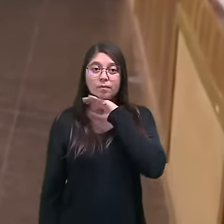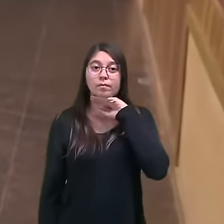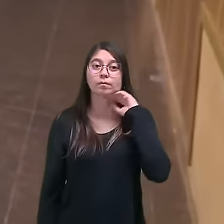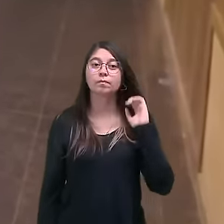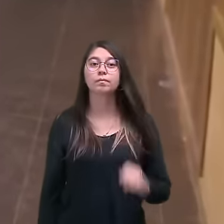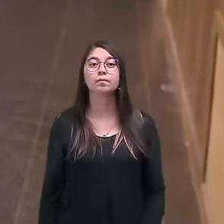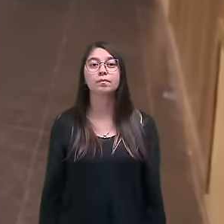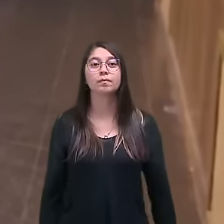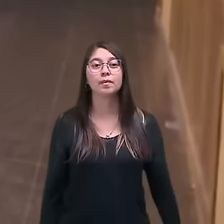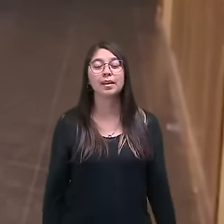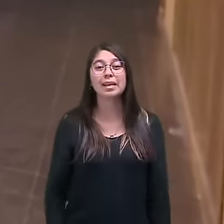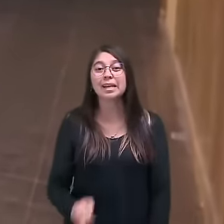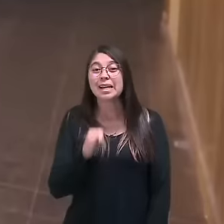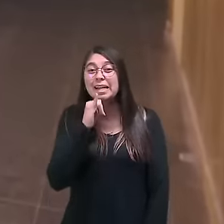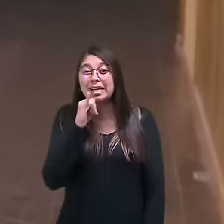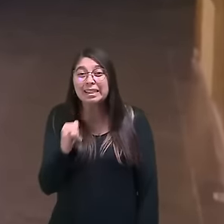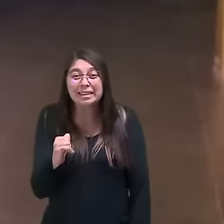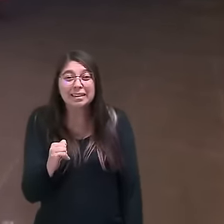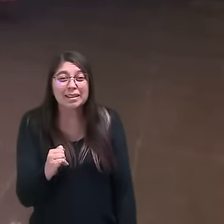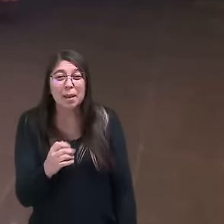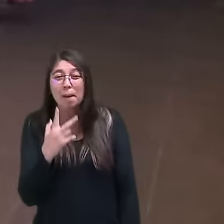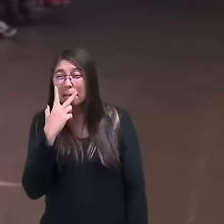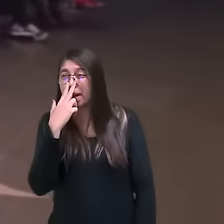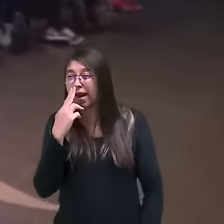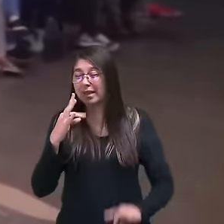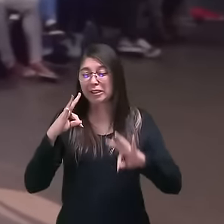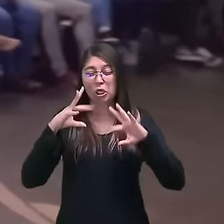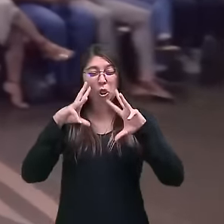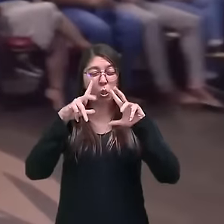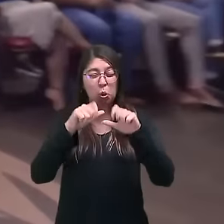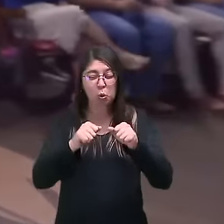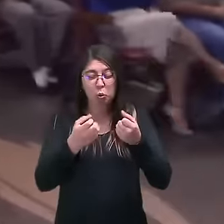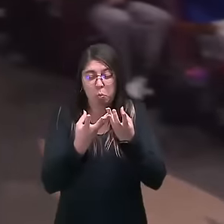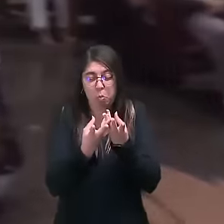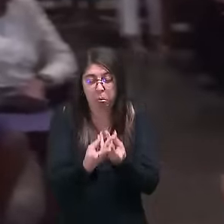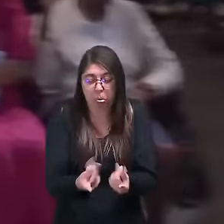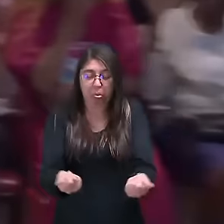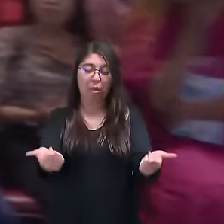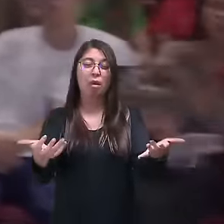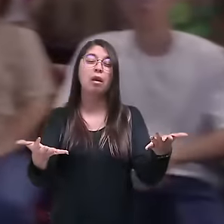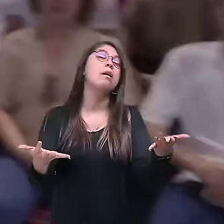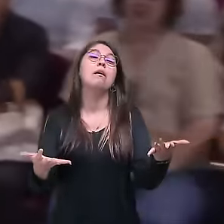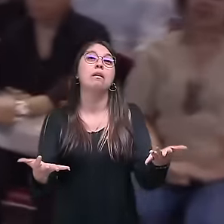E ainda que esté cayendo tudo no chão,